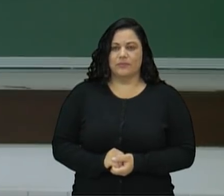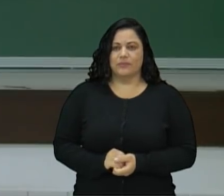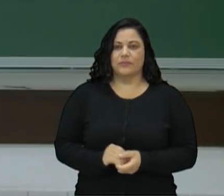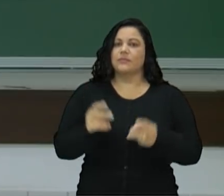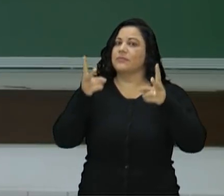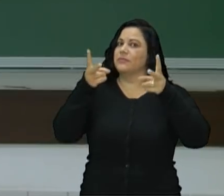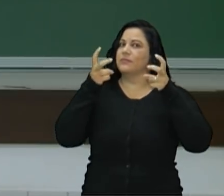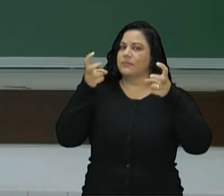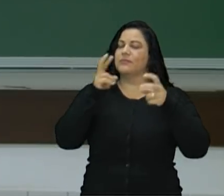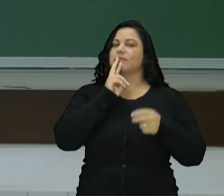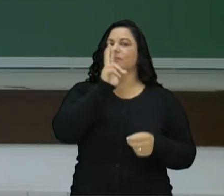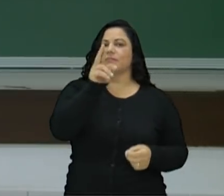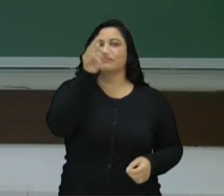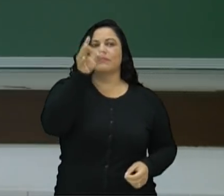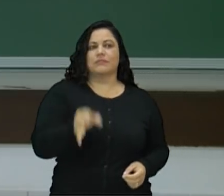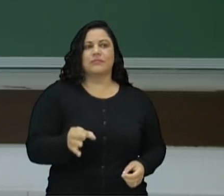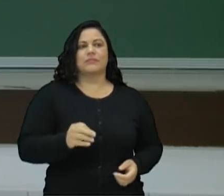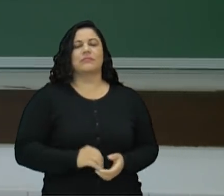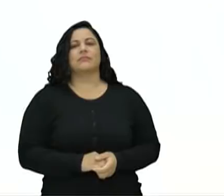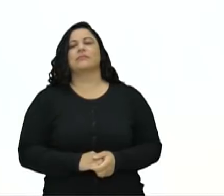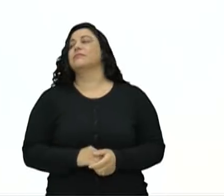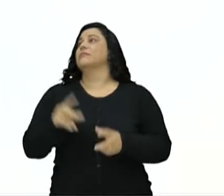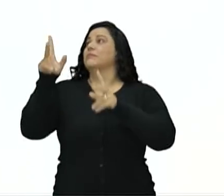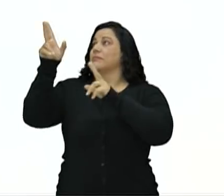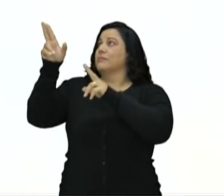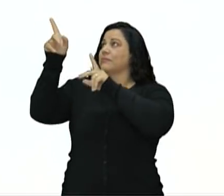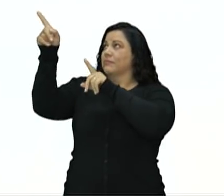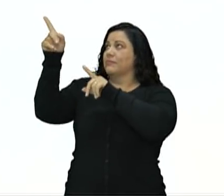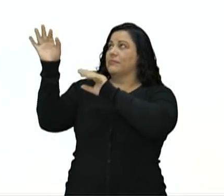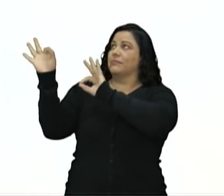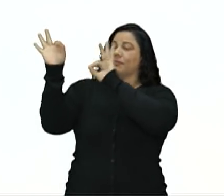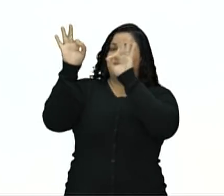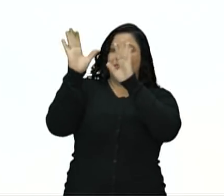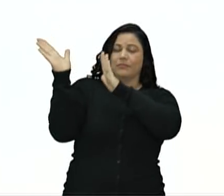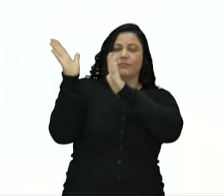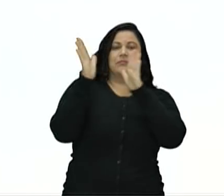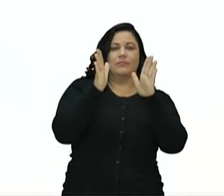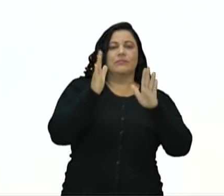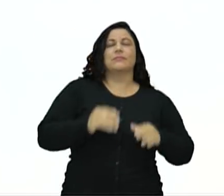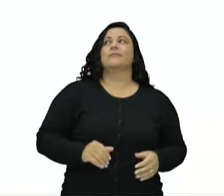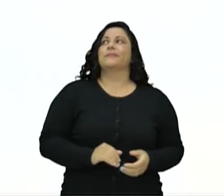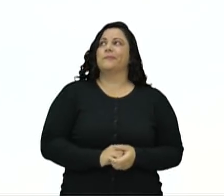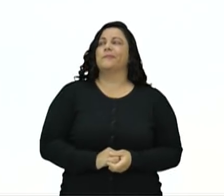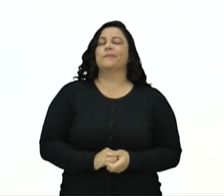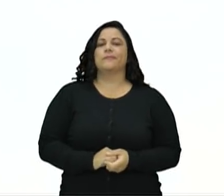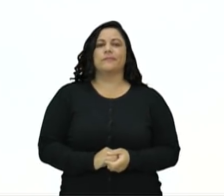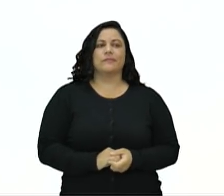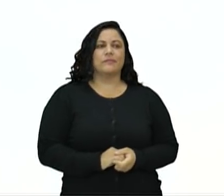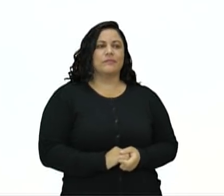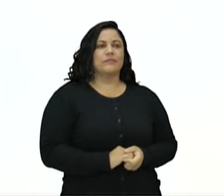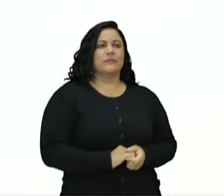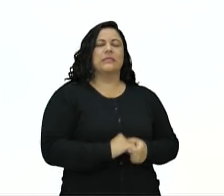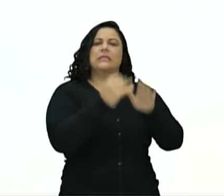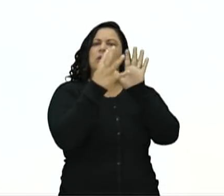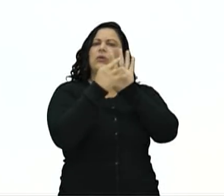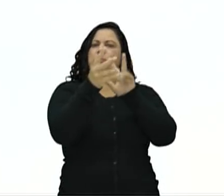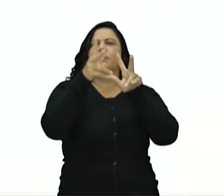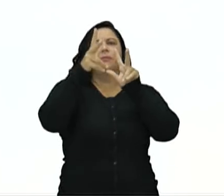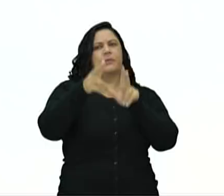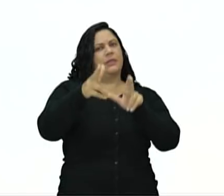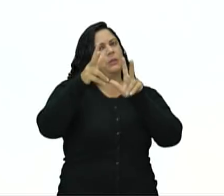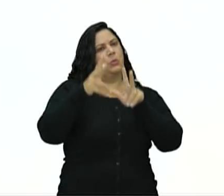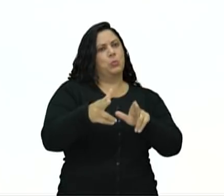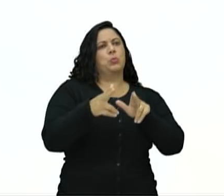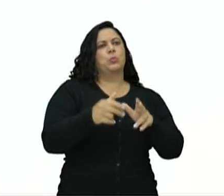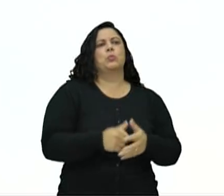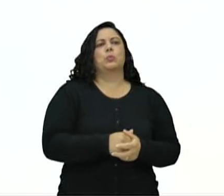Verificando então, pessoal, ficou para eu escrever, para tu escreveres, para ele escrever. Para nós